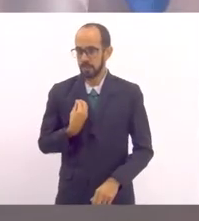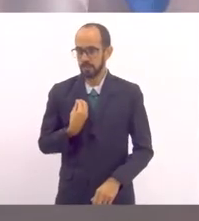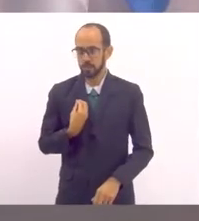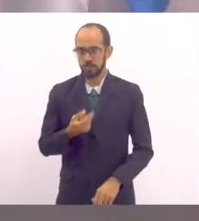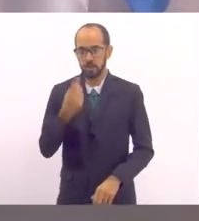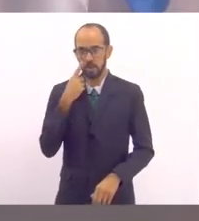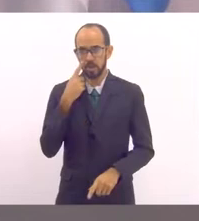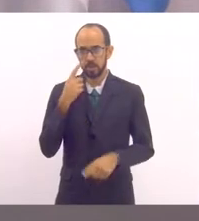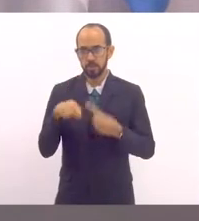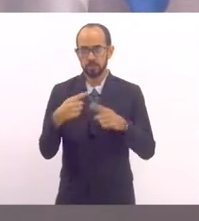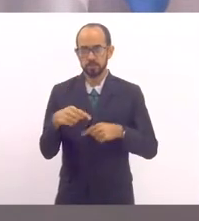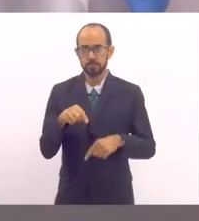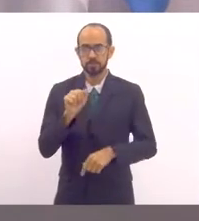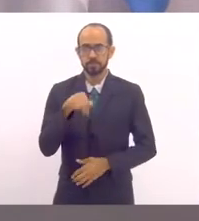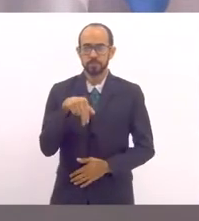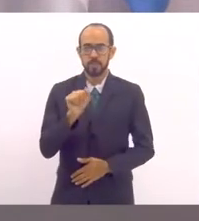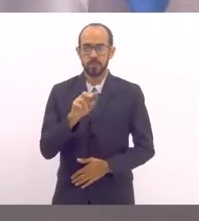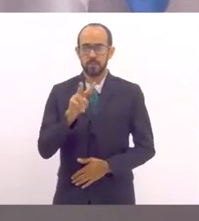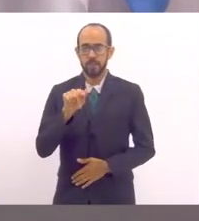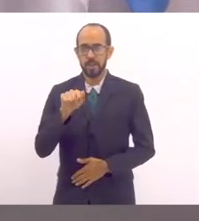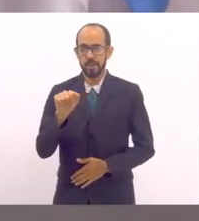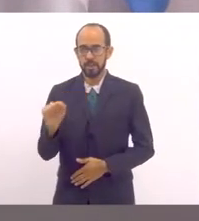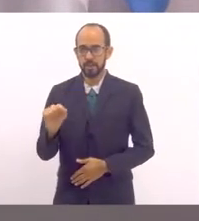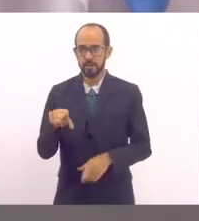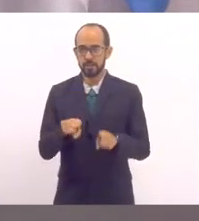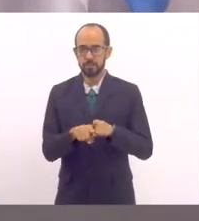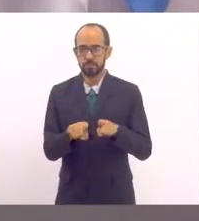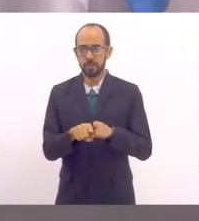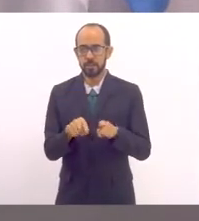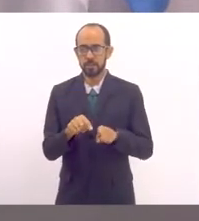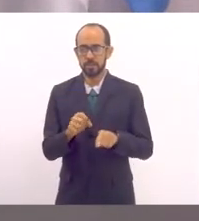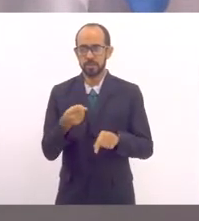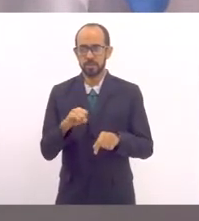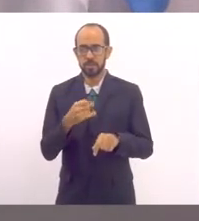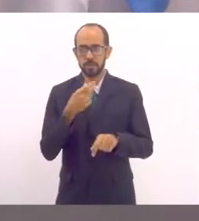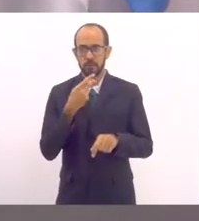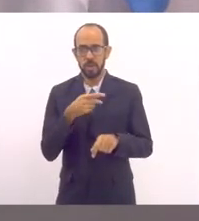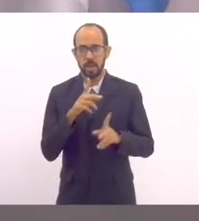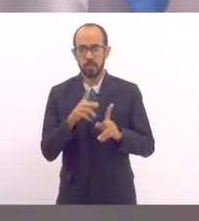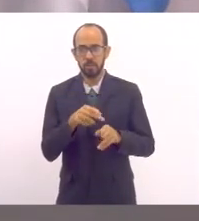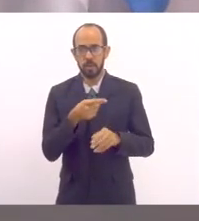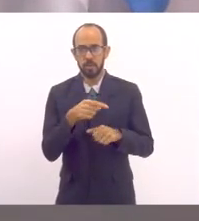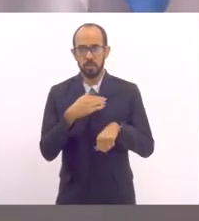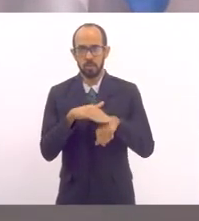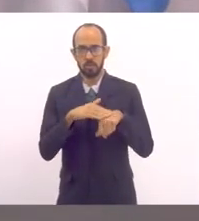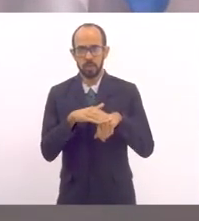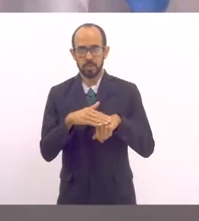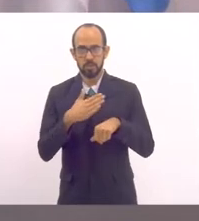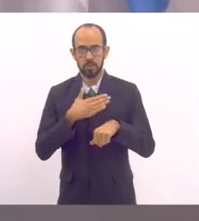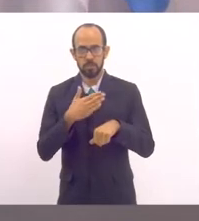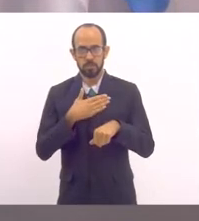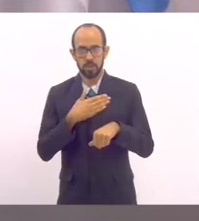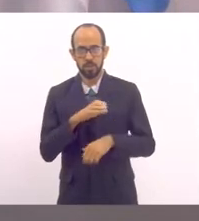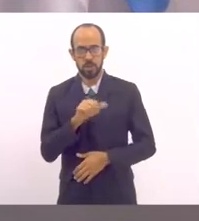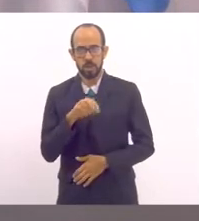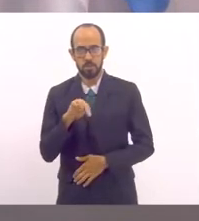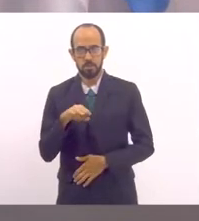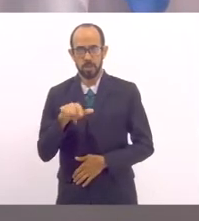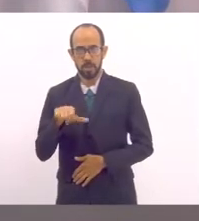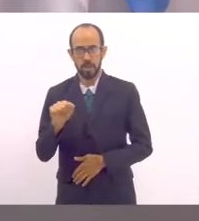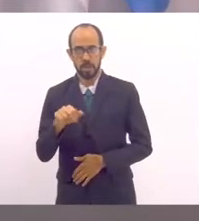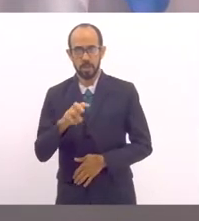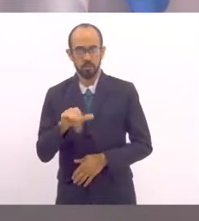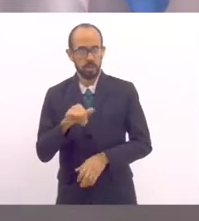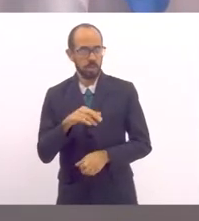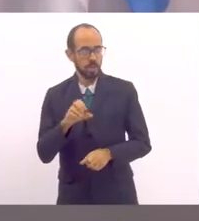pouco vai ter a fala do Navega. Se ele falar exatamente da forma que ele conversa comigo, com a Camila, ele vai estar dando uma aula